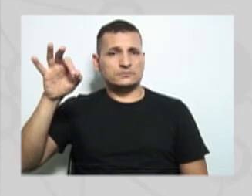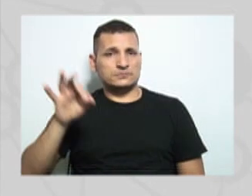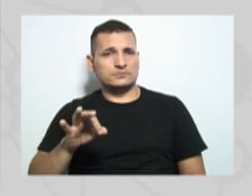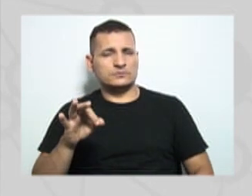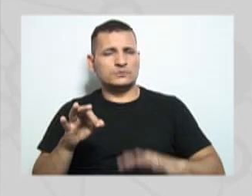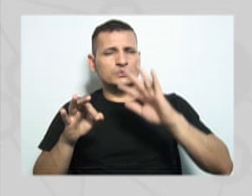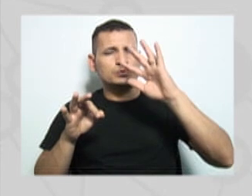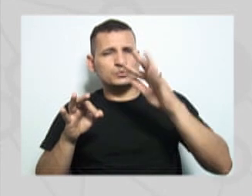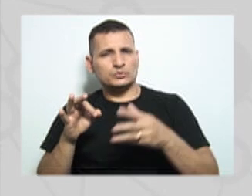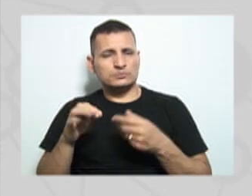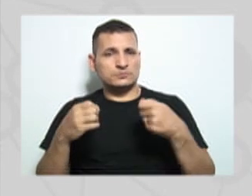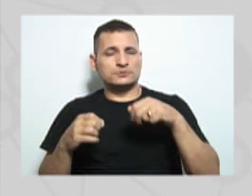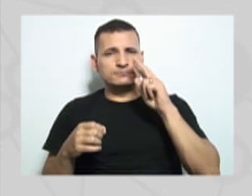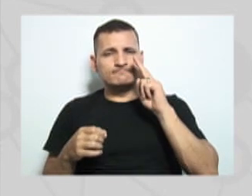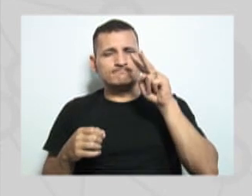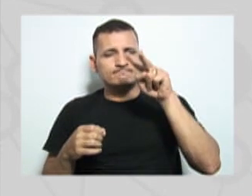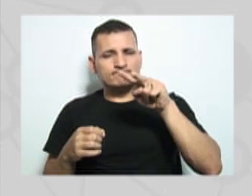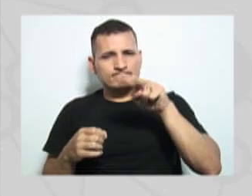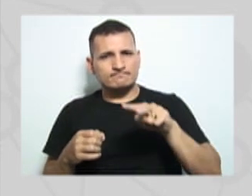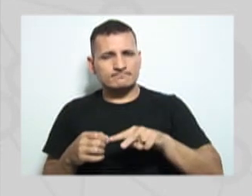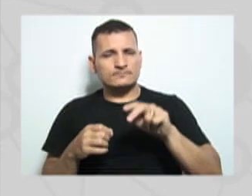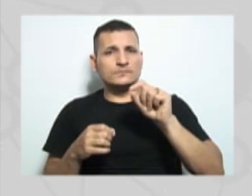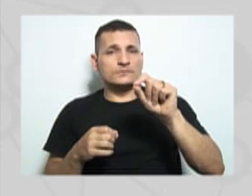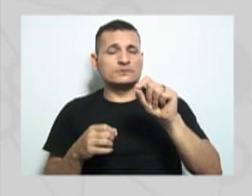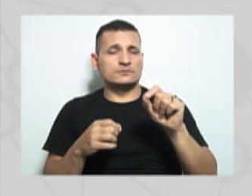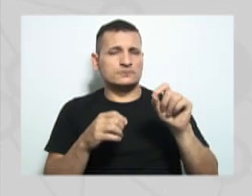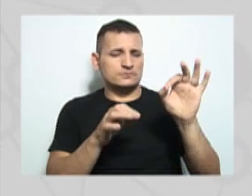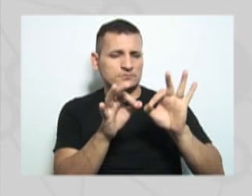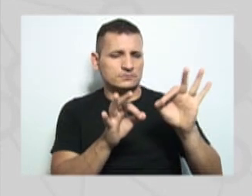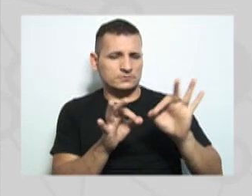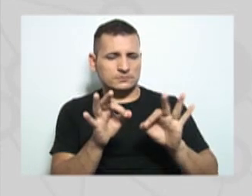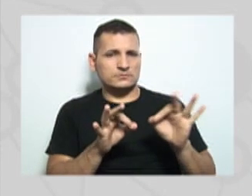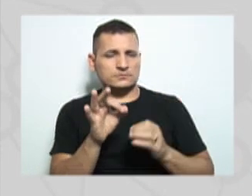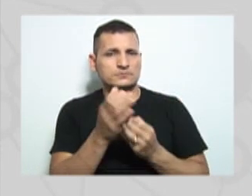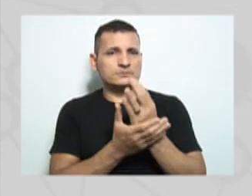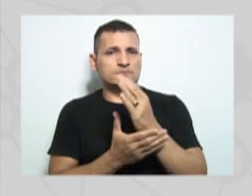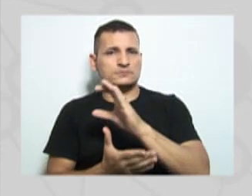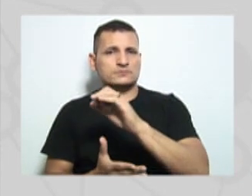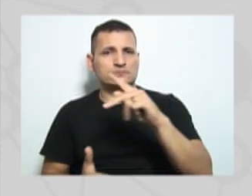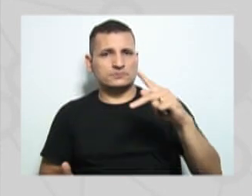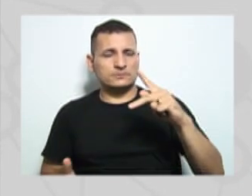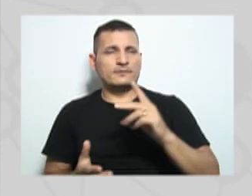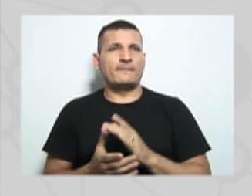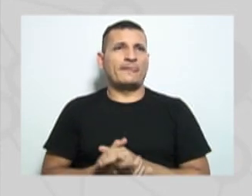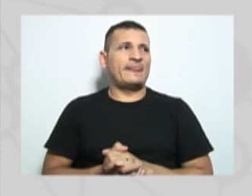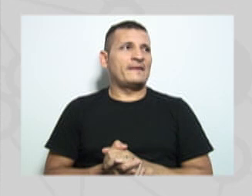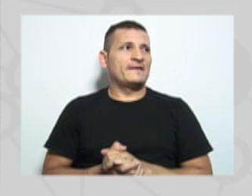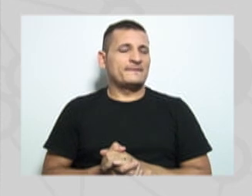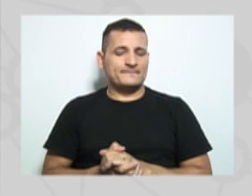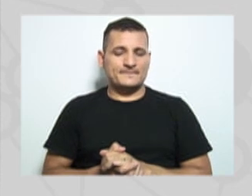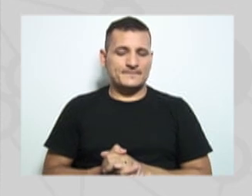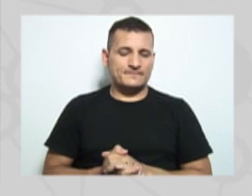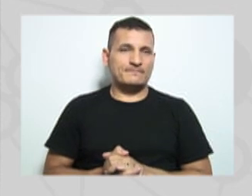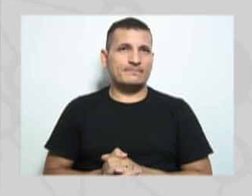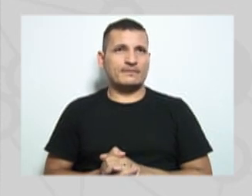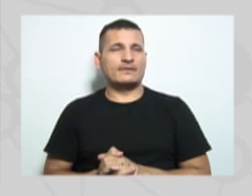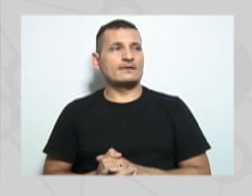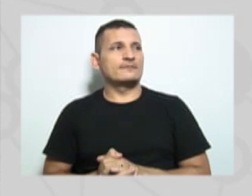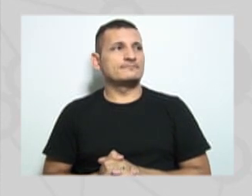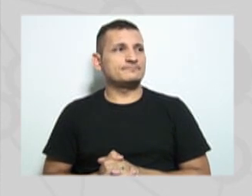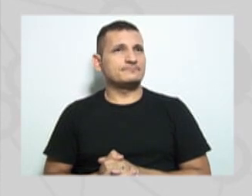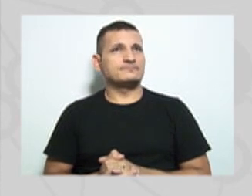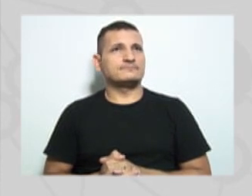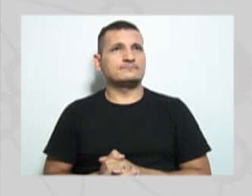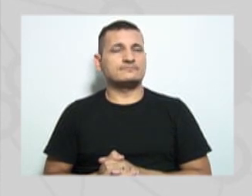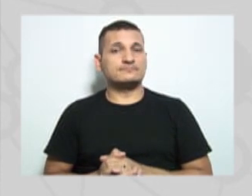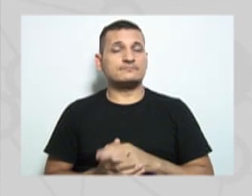tem que ser observado no momento que você vai fazer a constituição da cooperativa. Só acrescentando, exemplificando